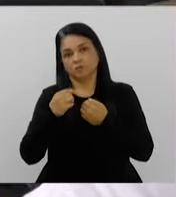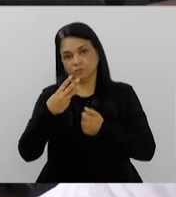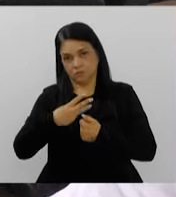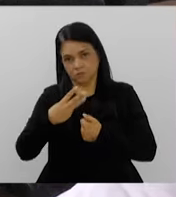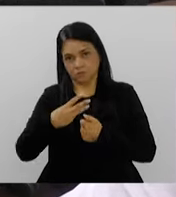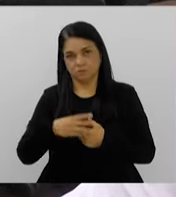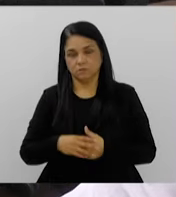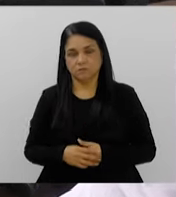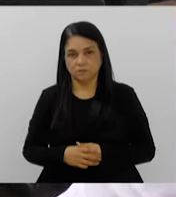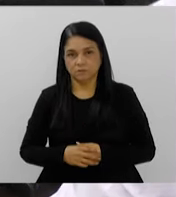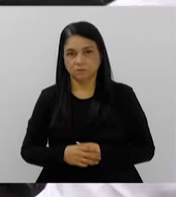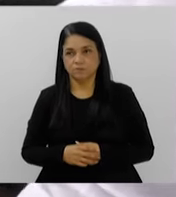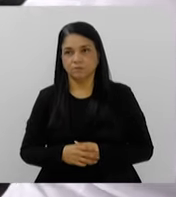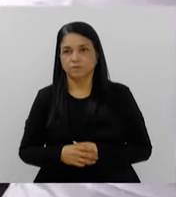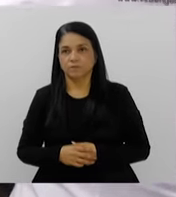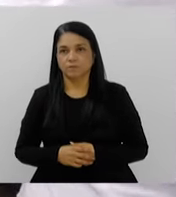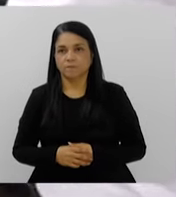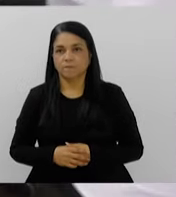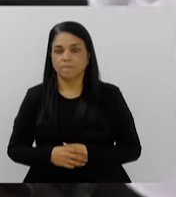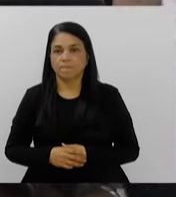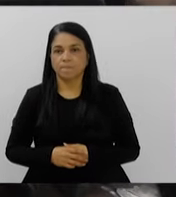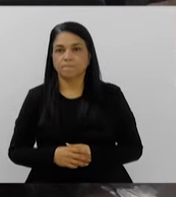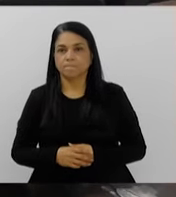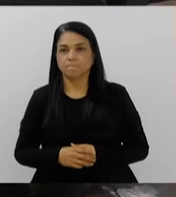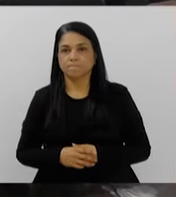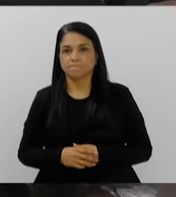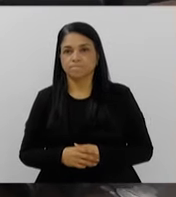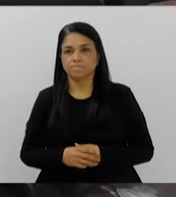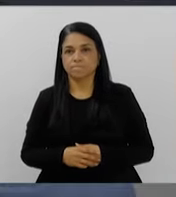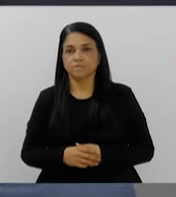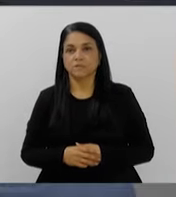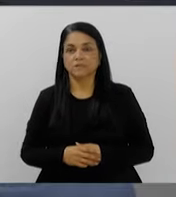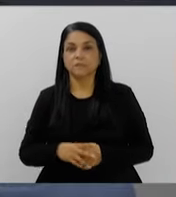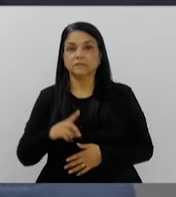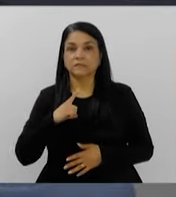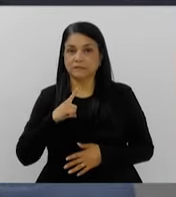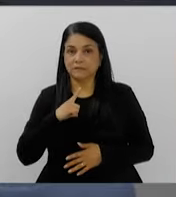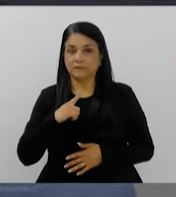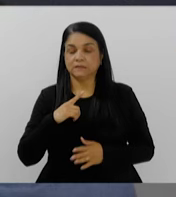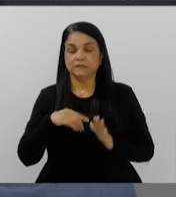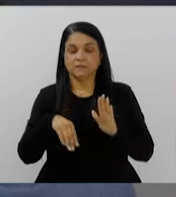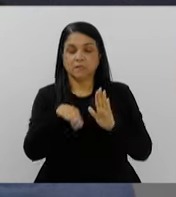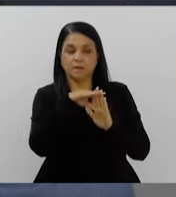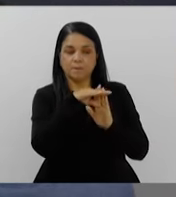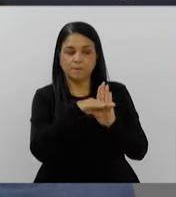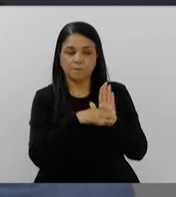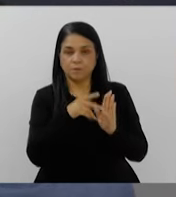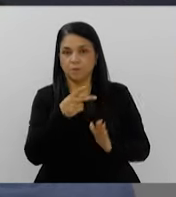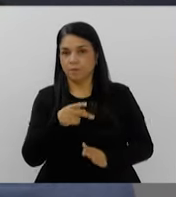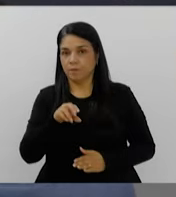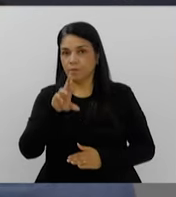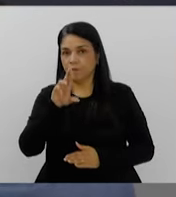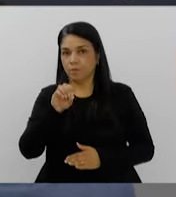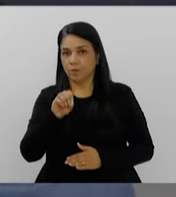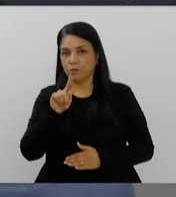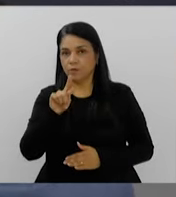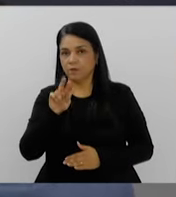Vamos lá. Programa já existe. Com múltiplos